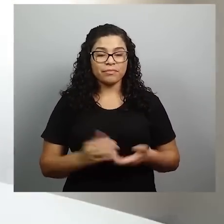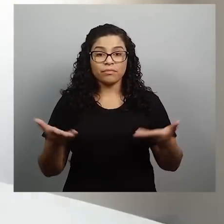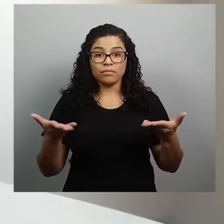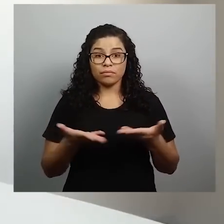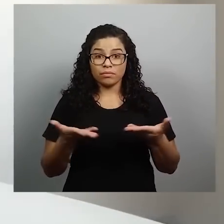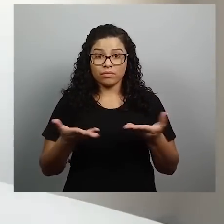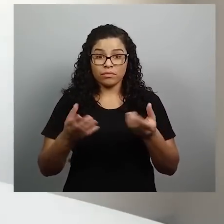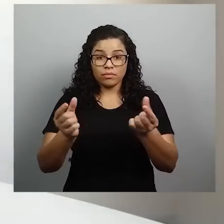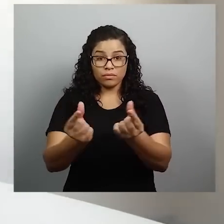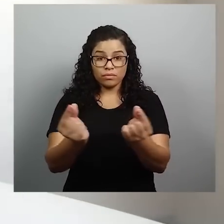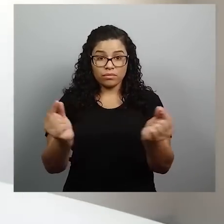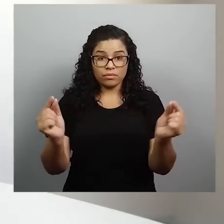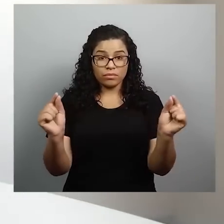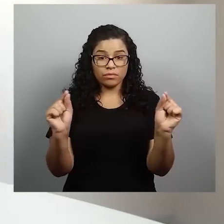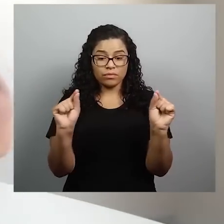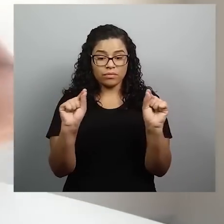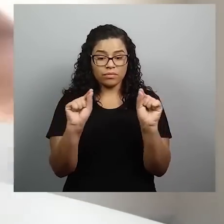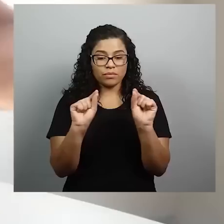Você vai